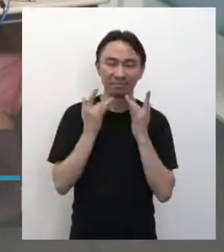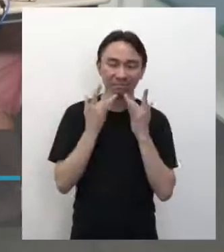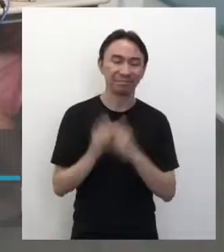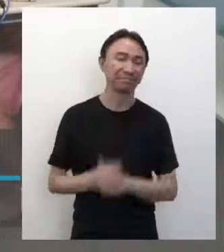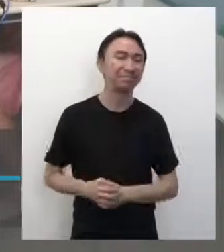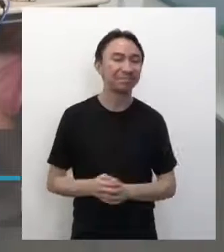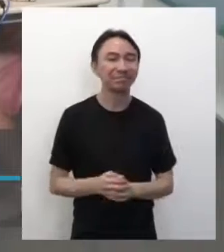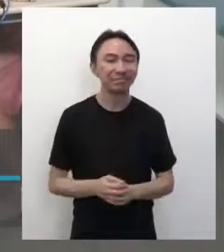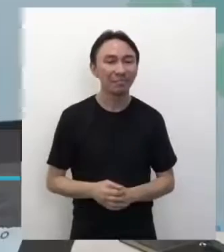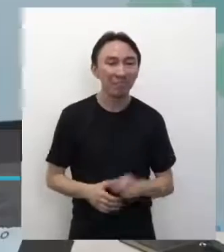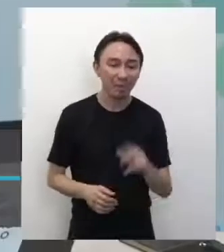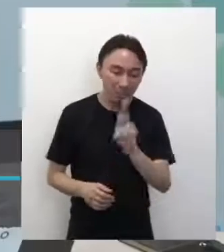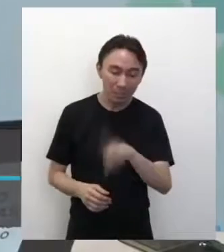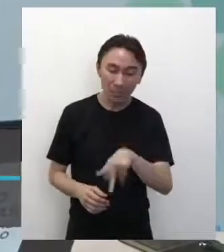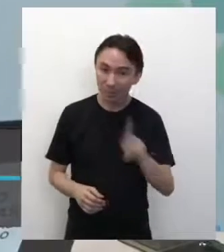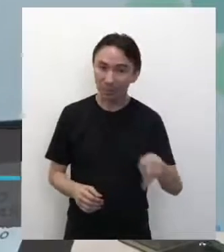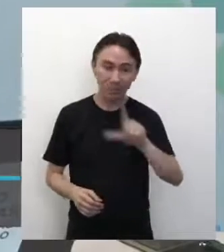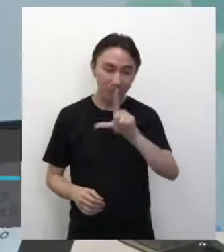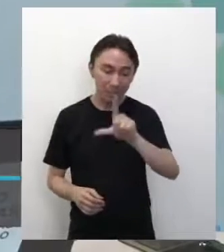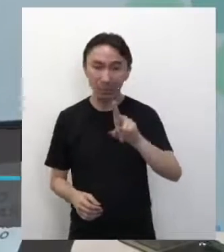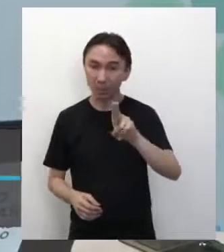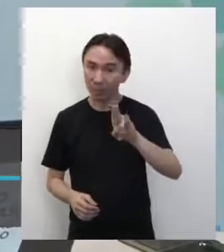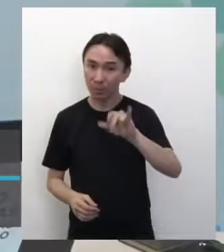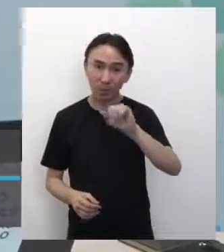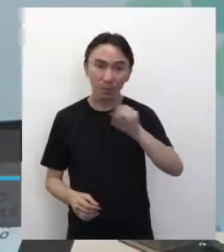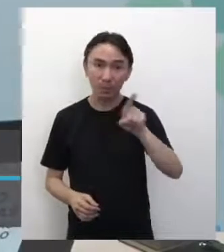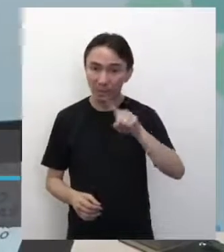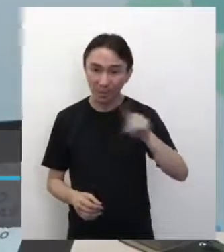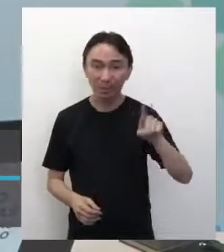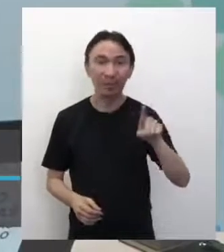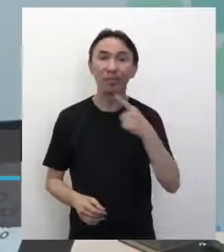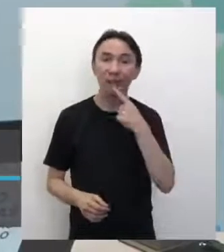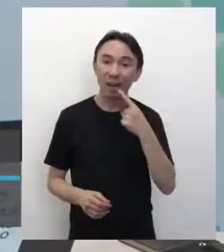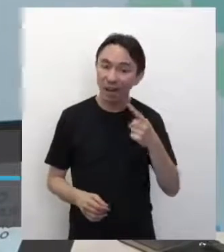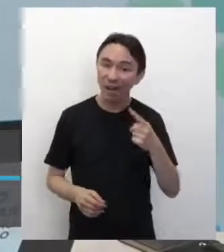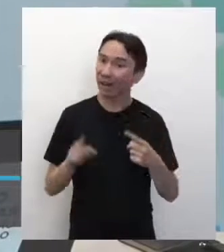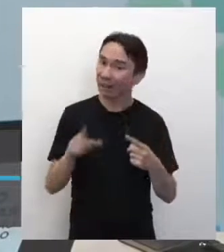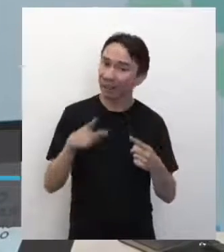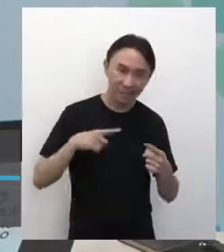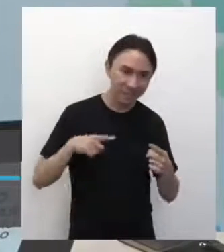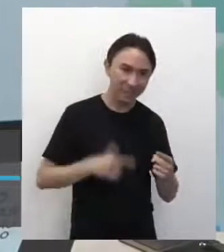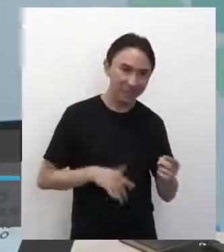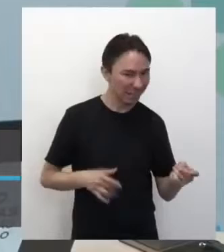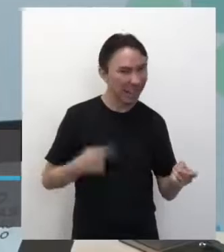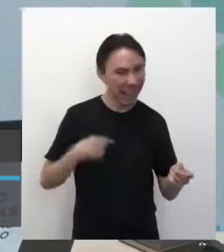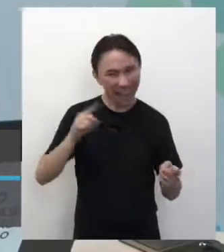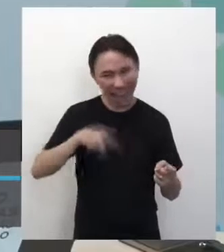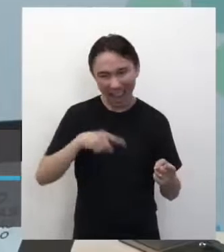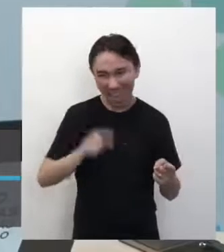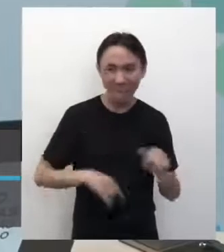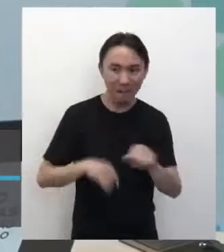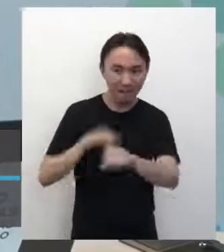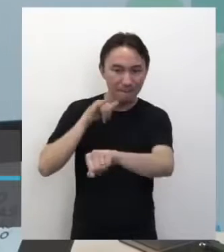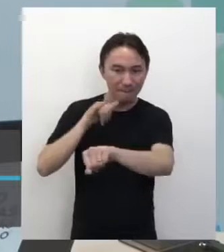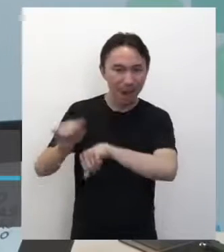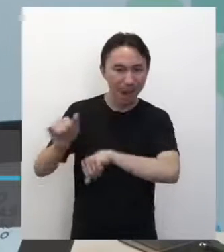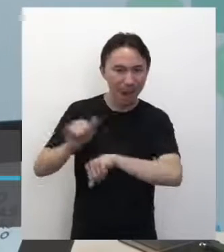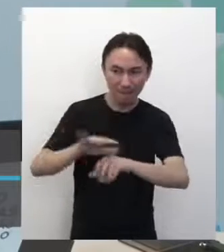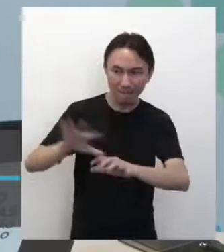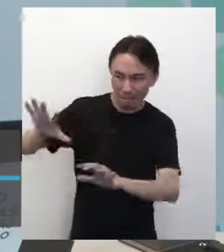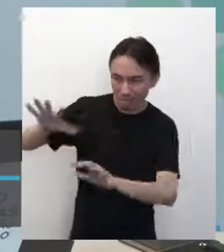chega falando que na atual situação ele produziria uma farsa. Eita! Nós temos aqui